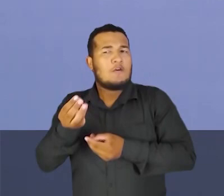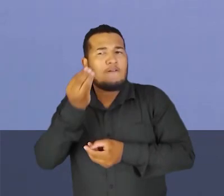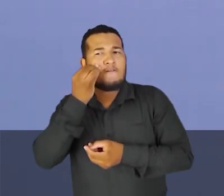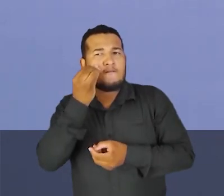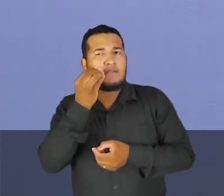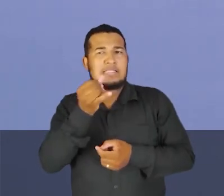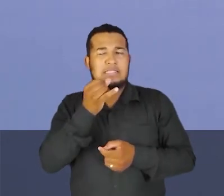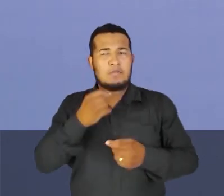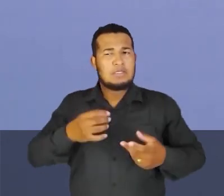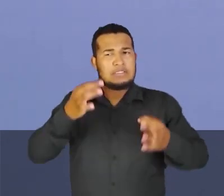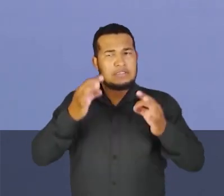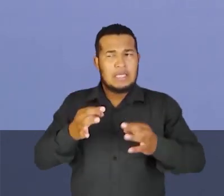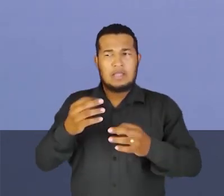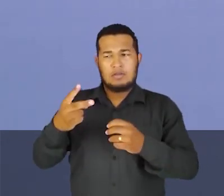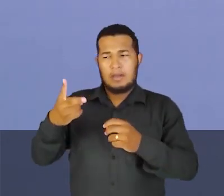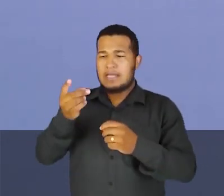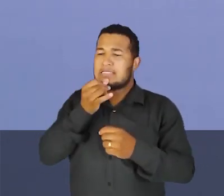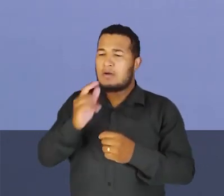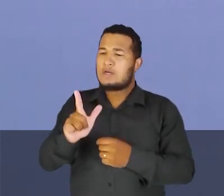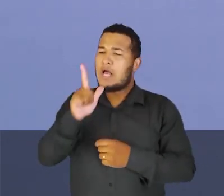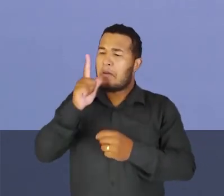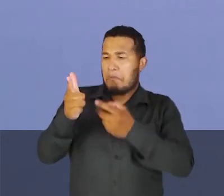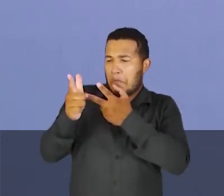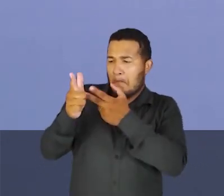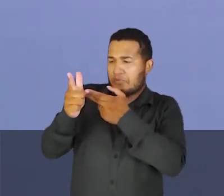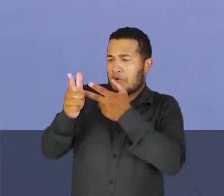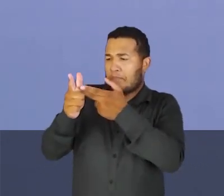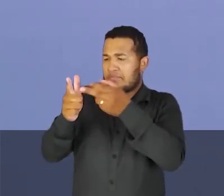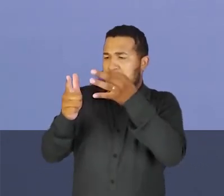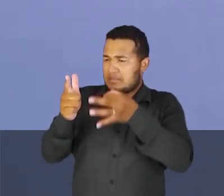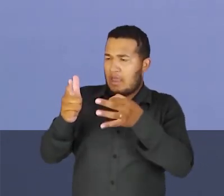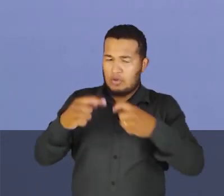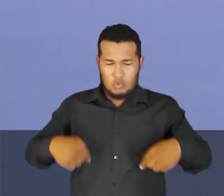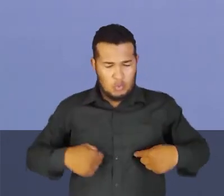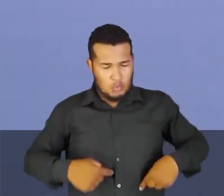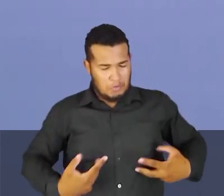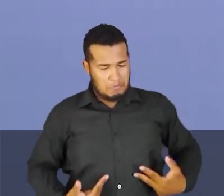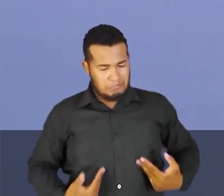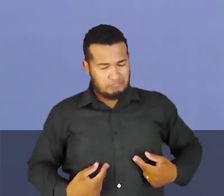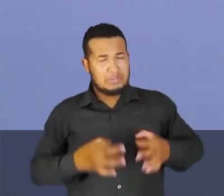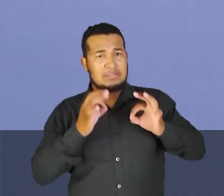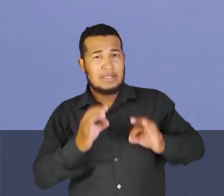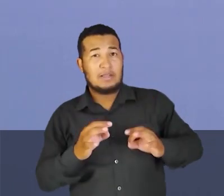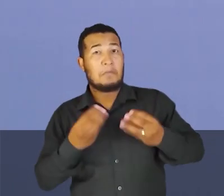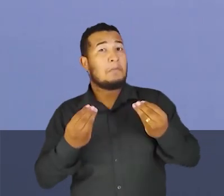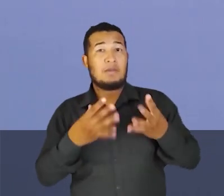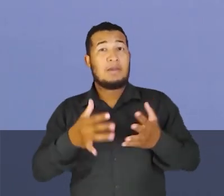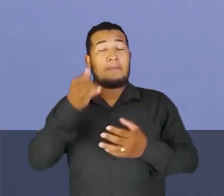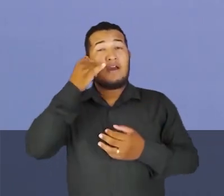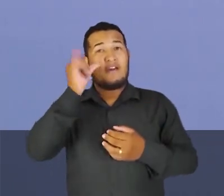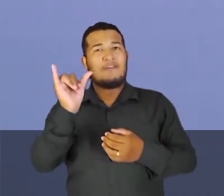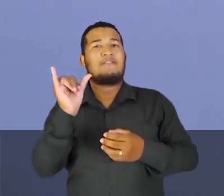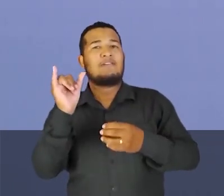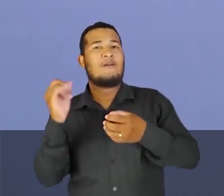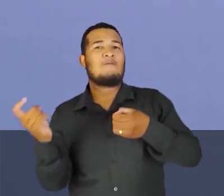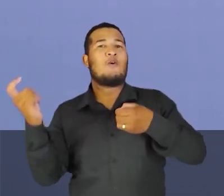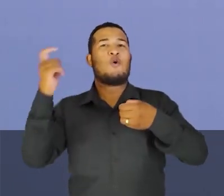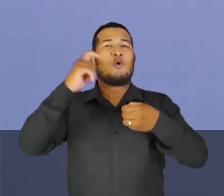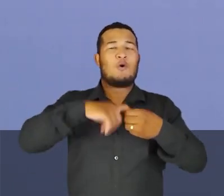as amarras e os cortes foram feitos corretamente, para que não aconteça um retorno aí desses...